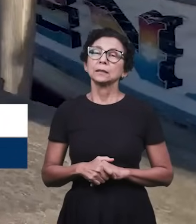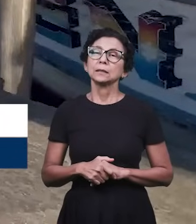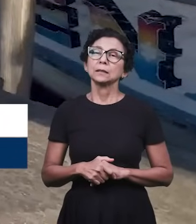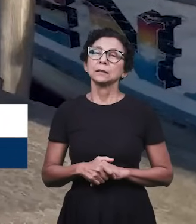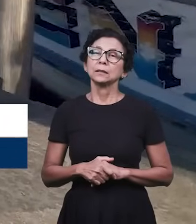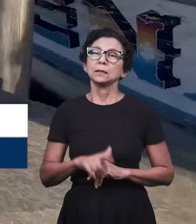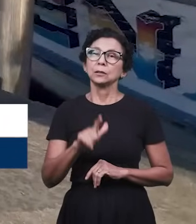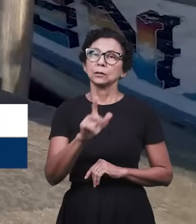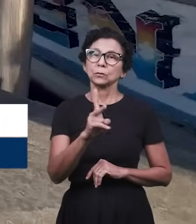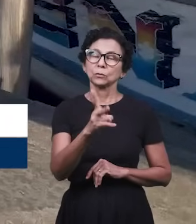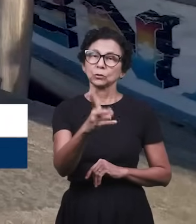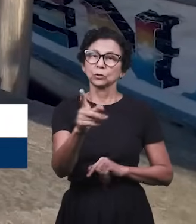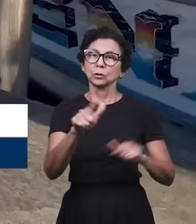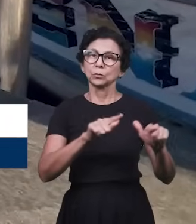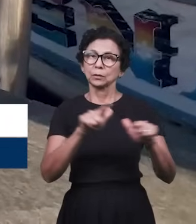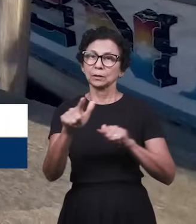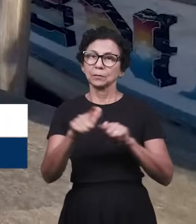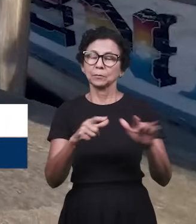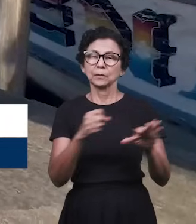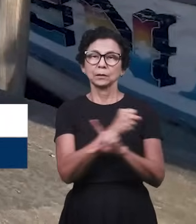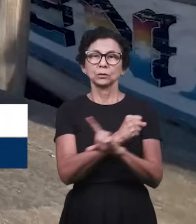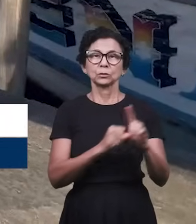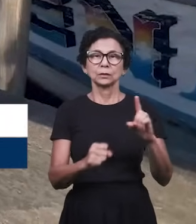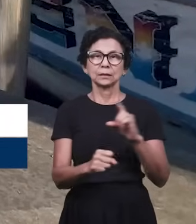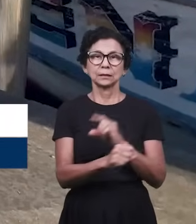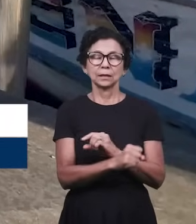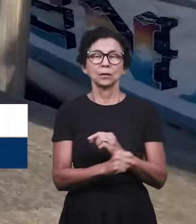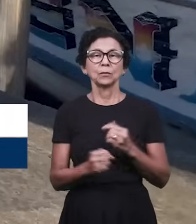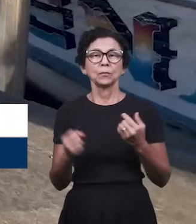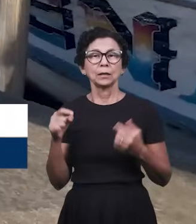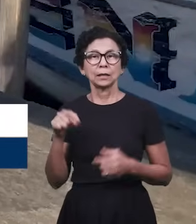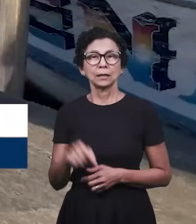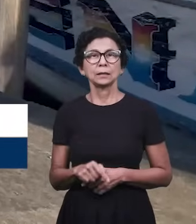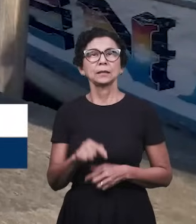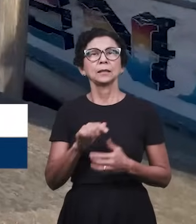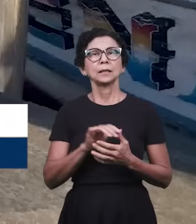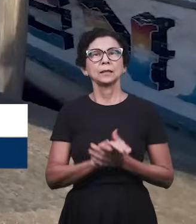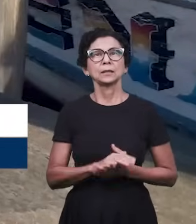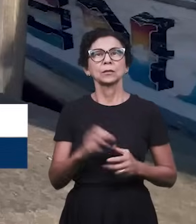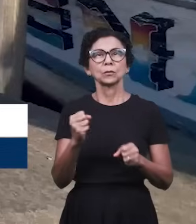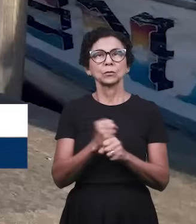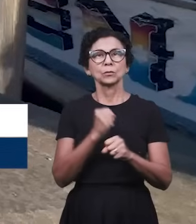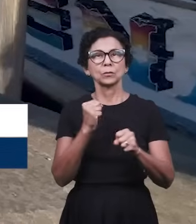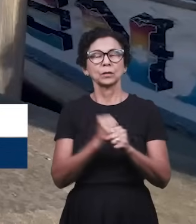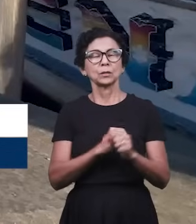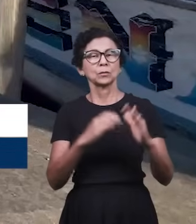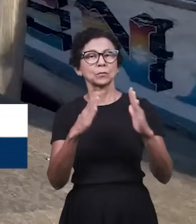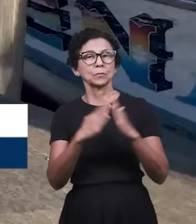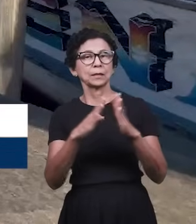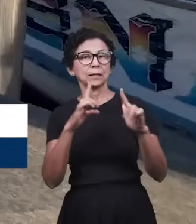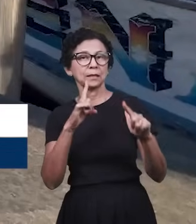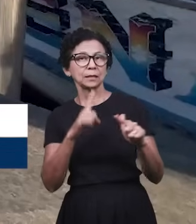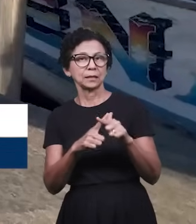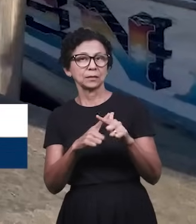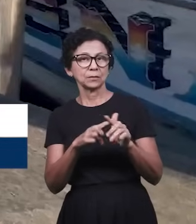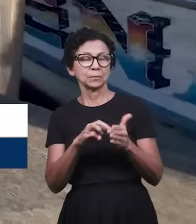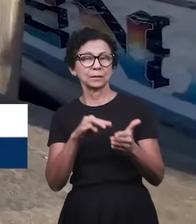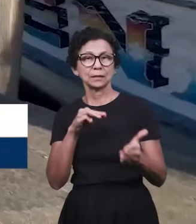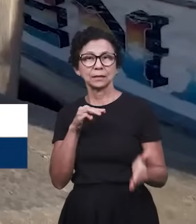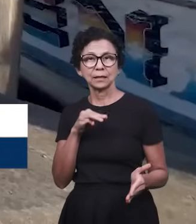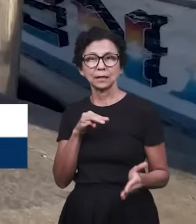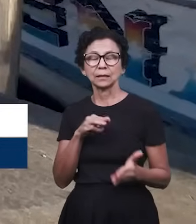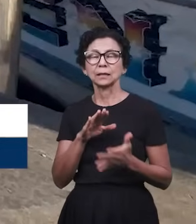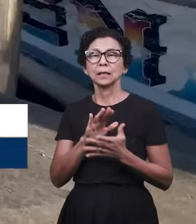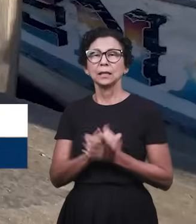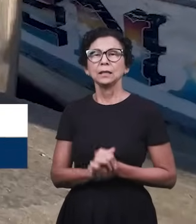continuam. Aqui em Bagre nós possuímos uma igreja. E o ungido Sérgio vai compartilhar conosco como que é